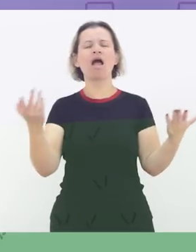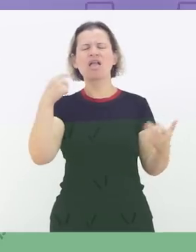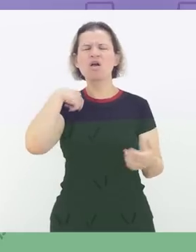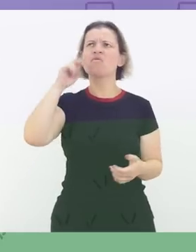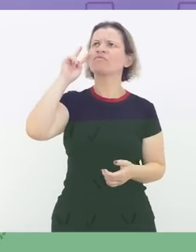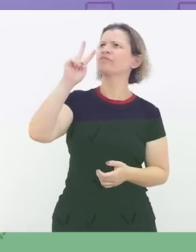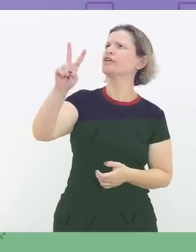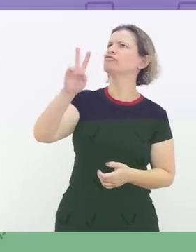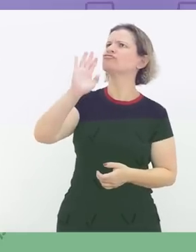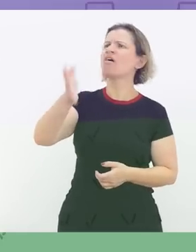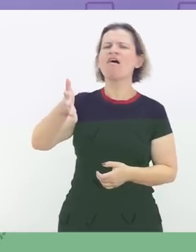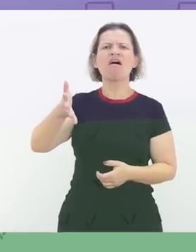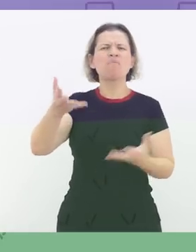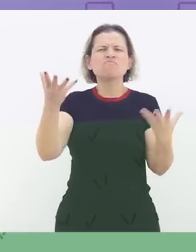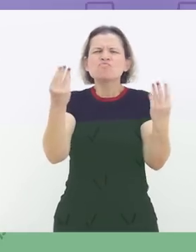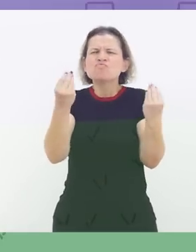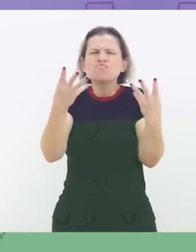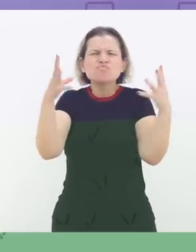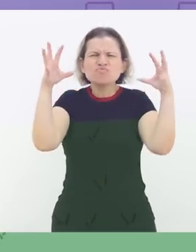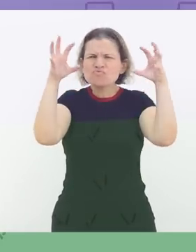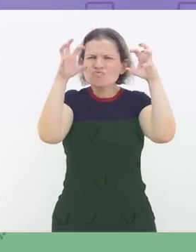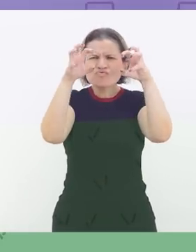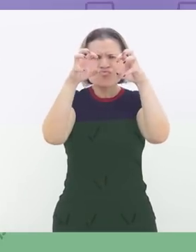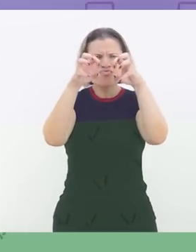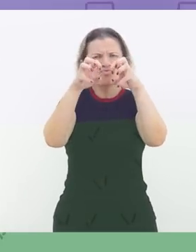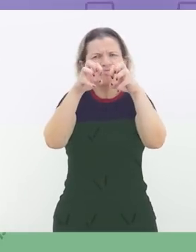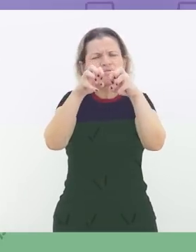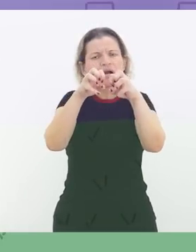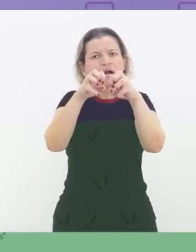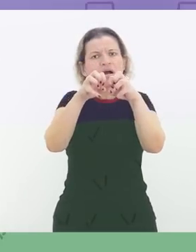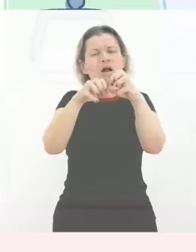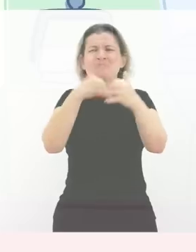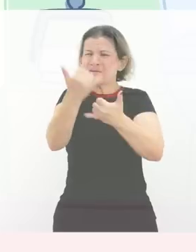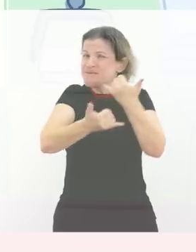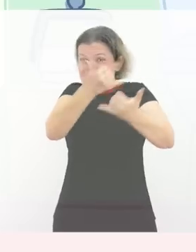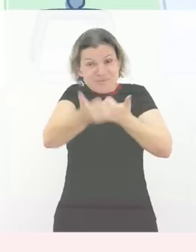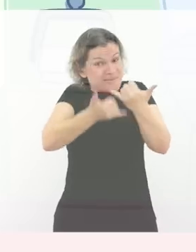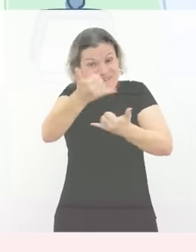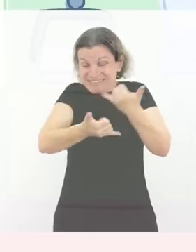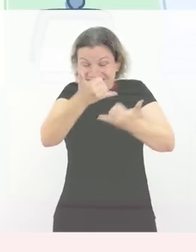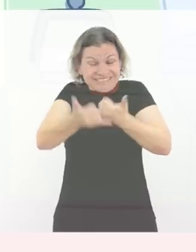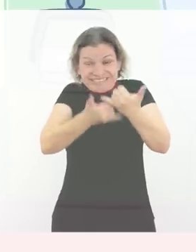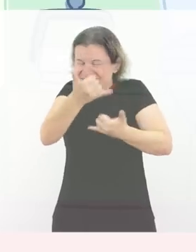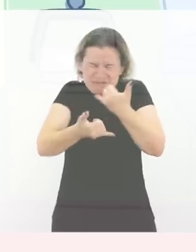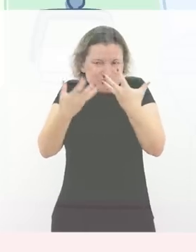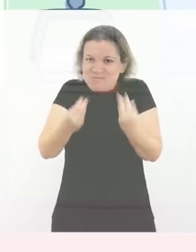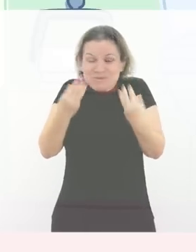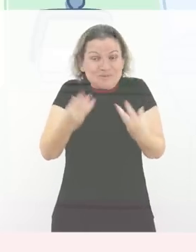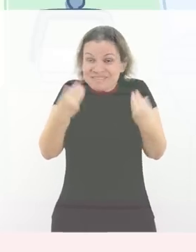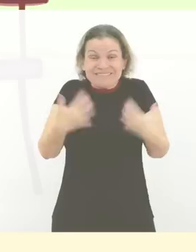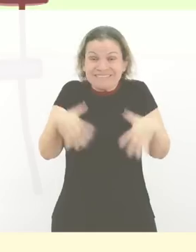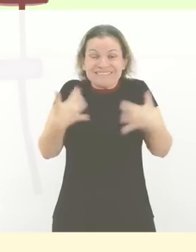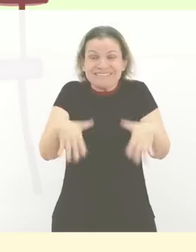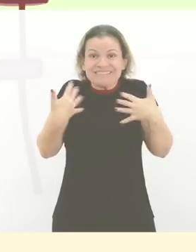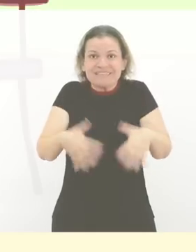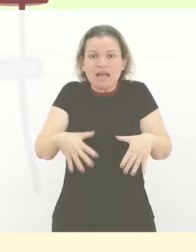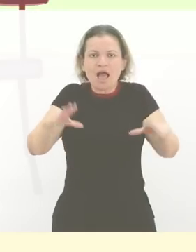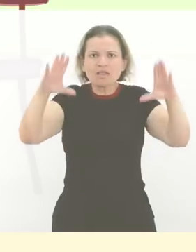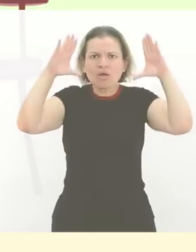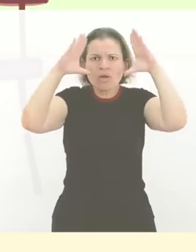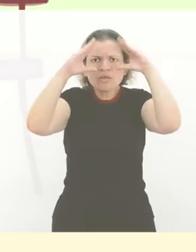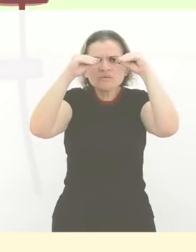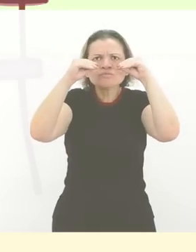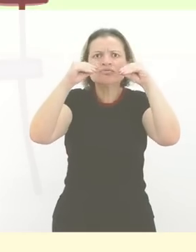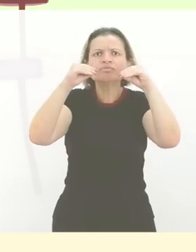E foi aí que eu vi que já estava muito escuro. A gente brincou tanto, mas tanto, que